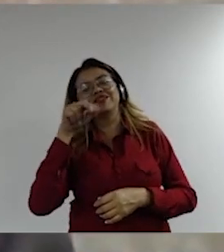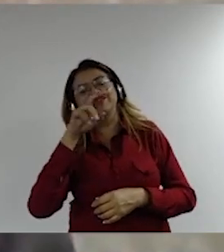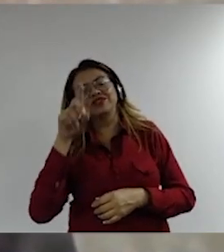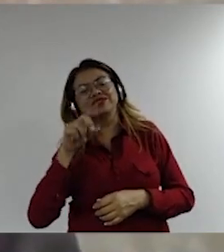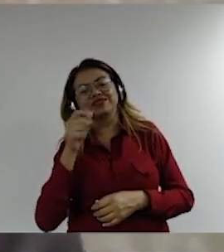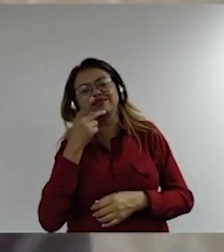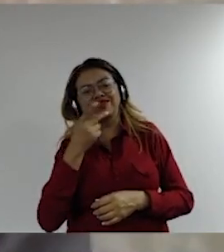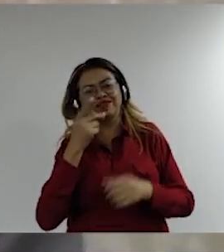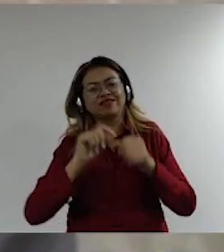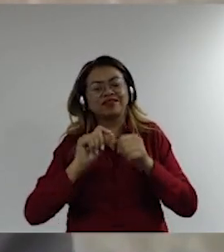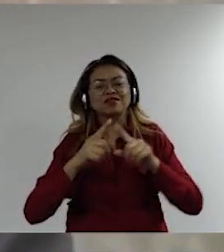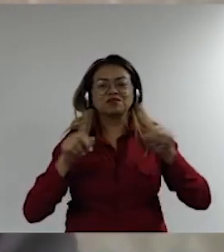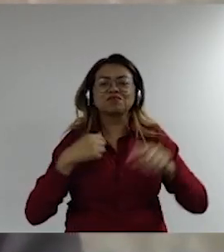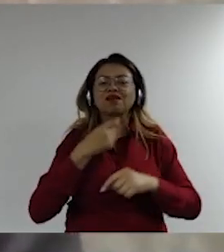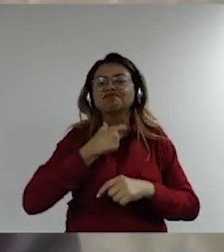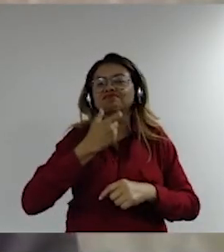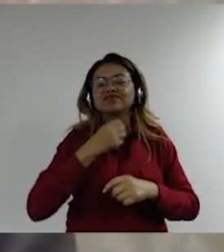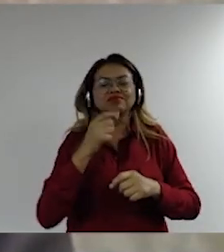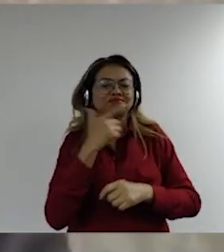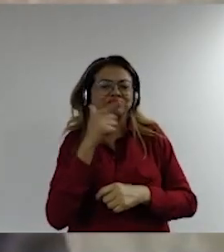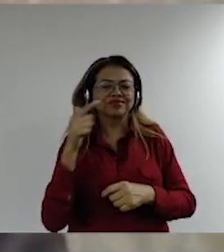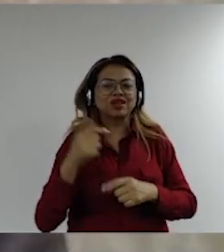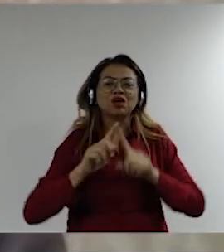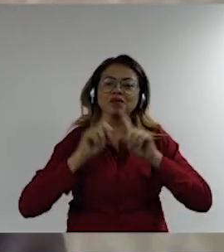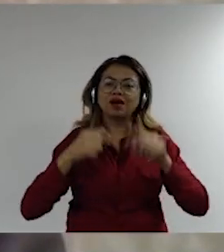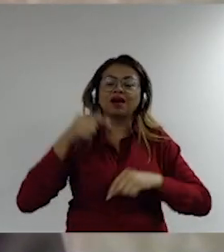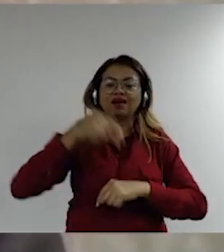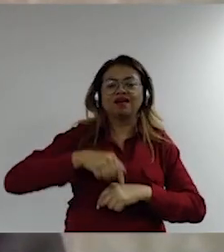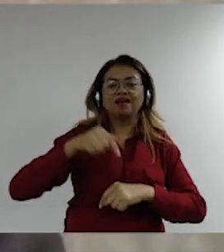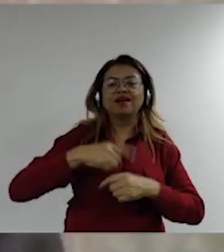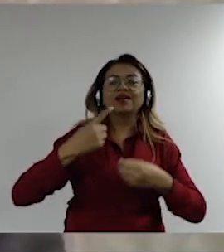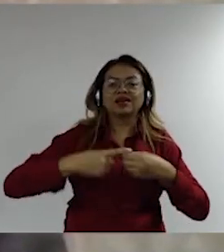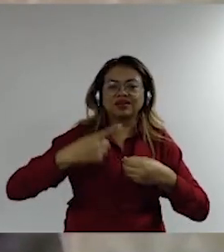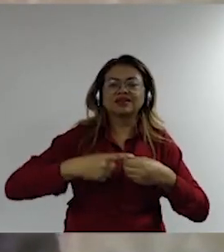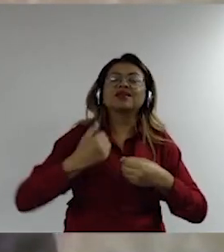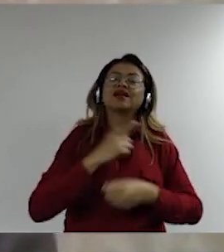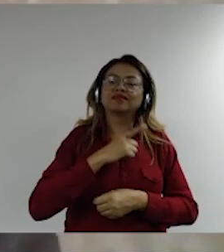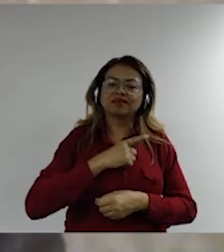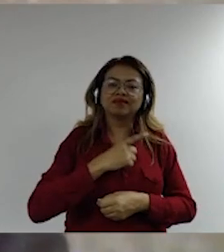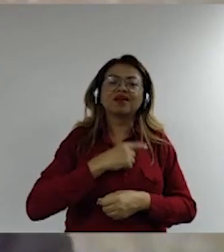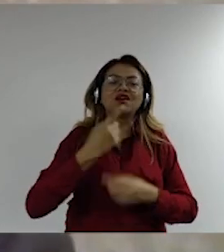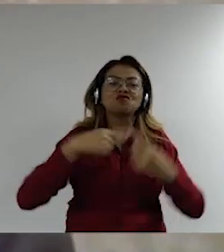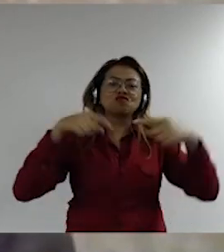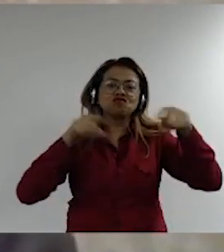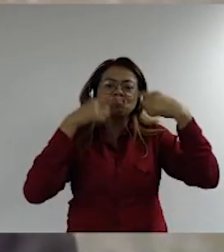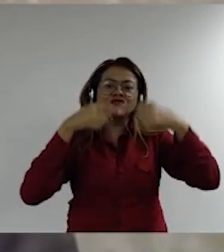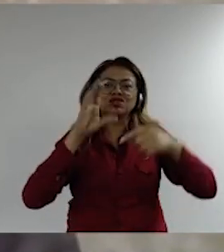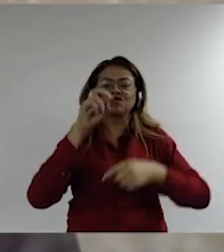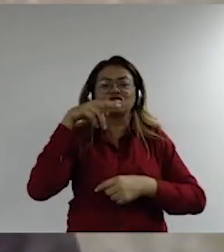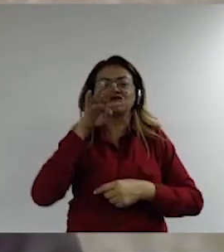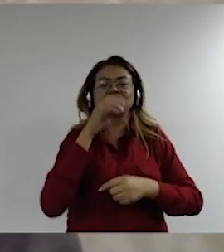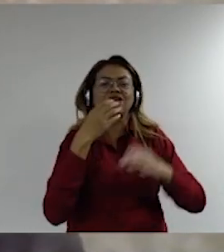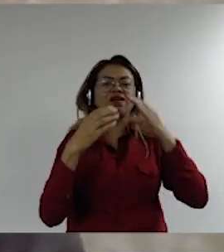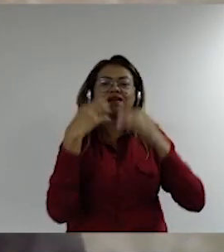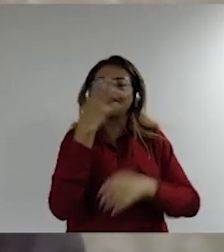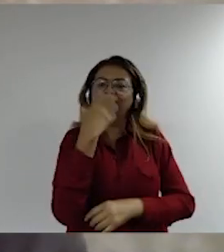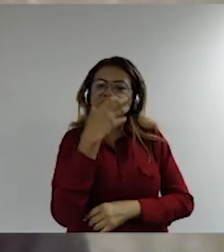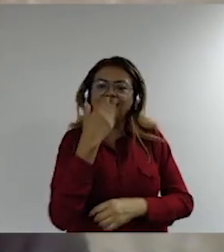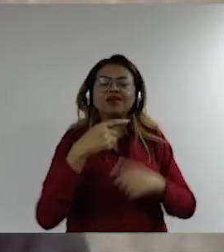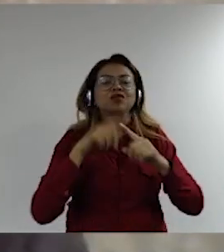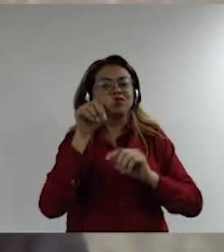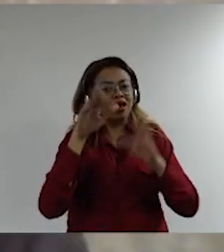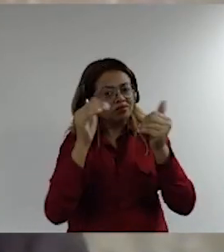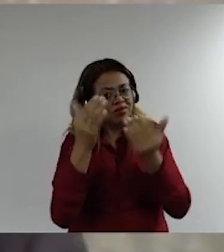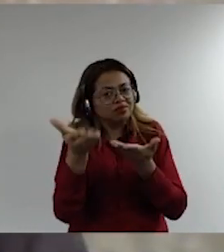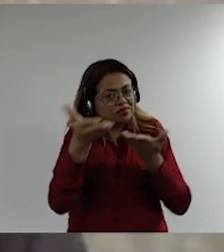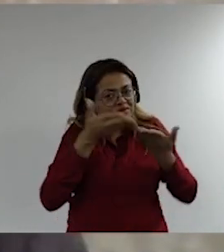voz também. Mas aqui em Rondônia estamos também fazendo um festival de canto, viu? Todos já estão convidados aí para participar do festival